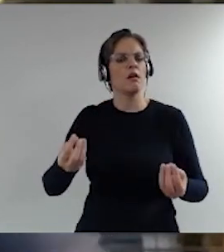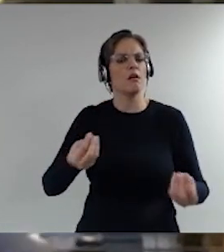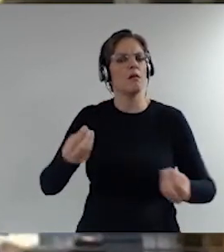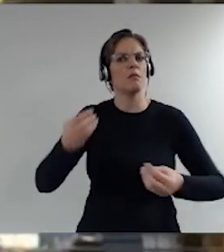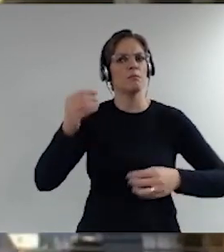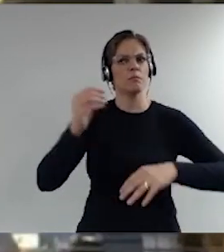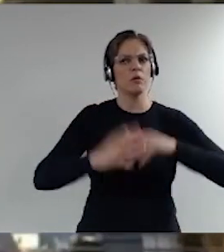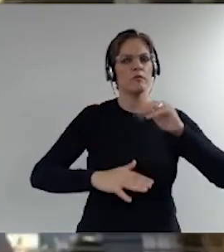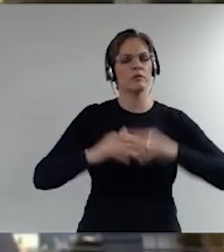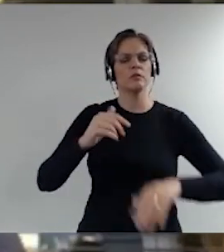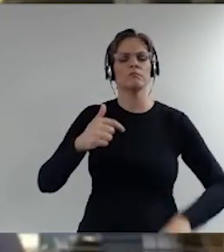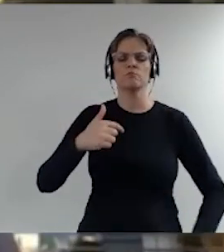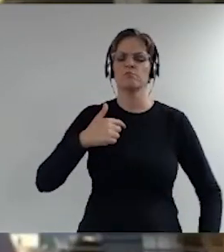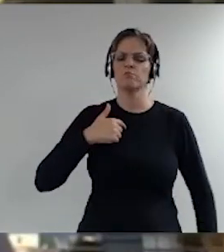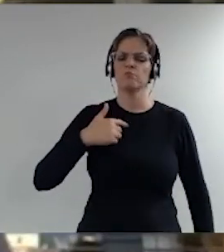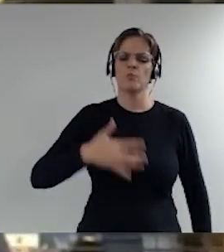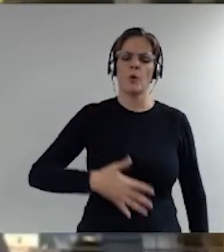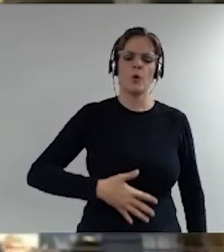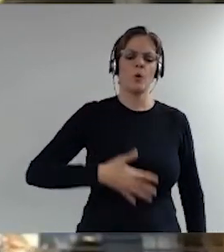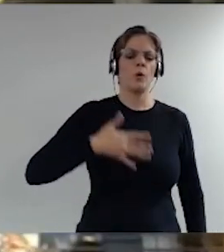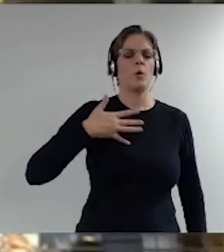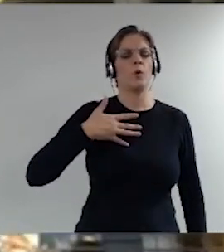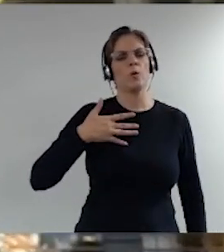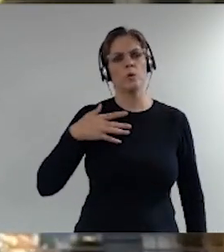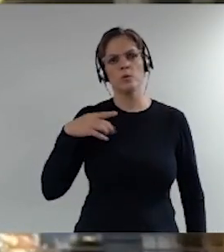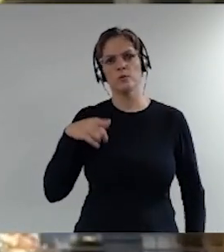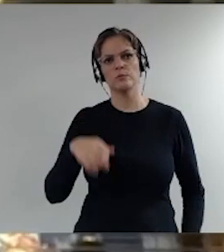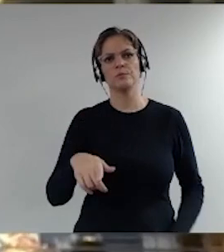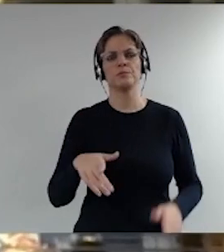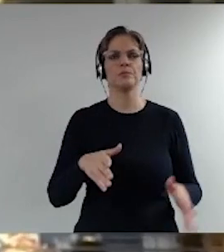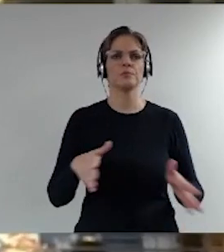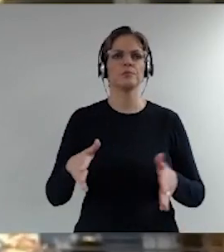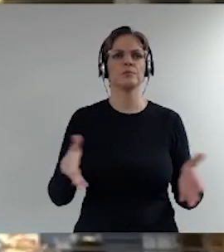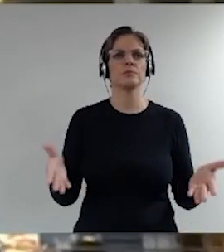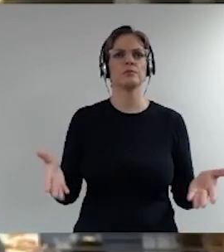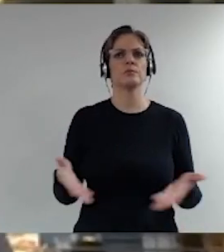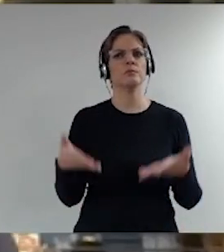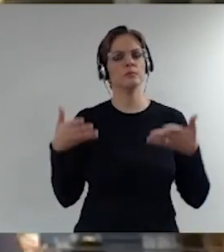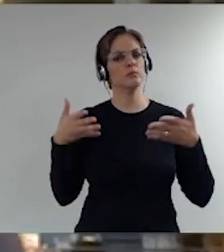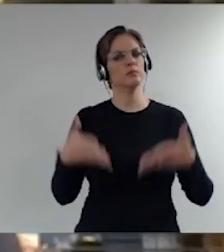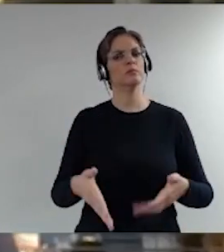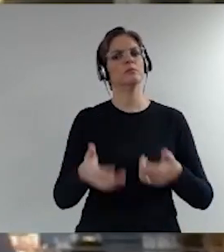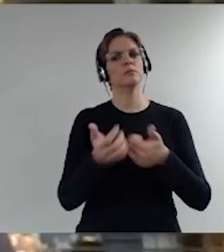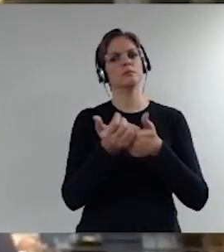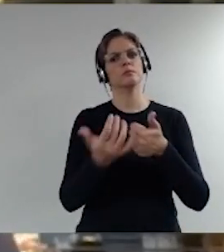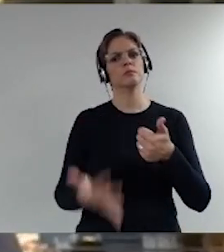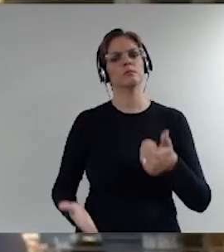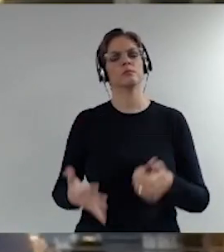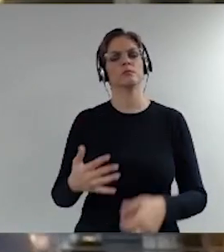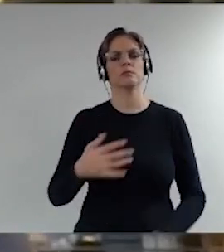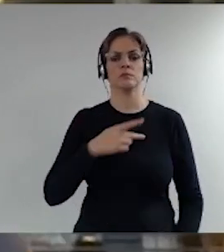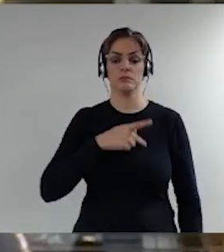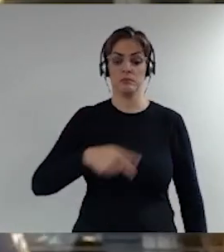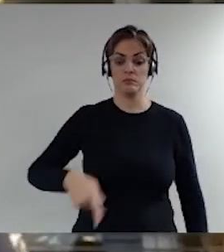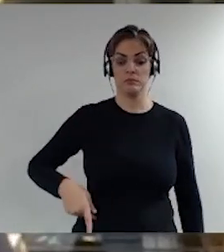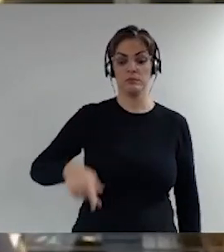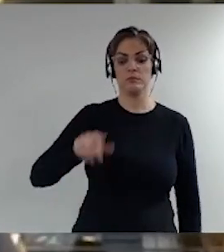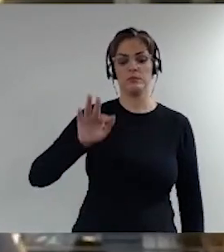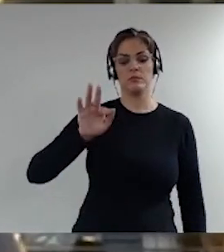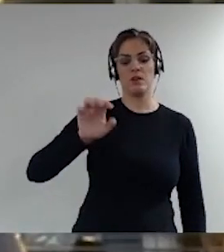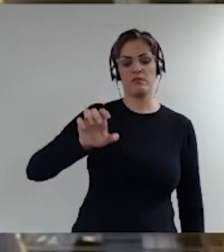de fazer parte dessa gestão no atual Conselho Federal, liderado pelo presidente Felipe Santa